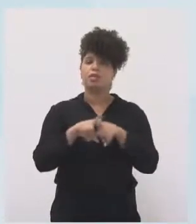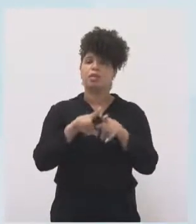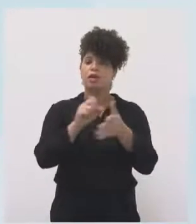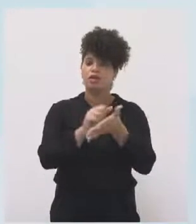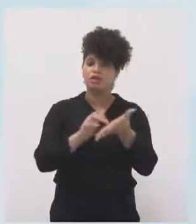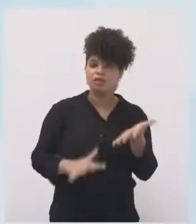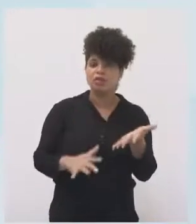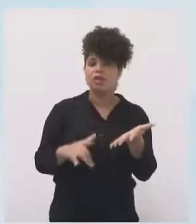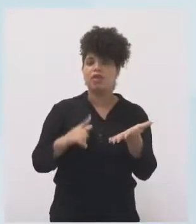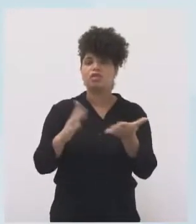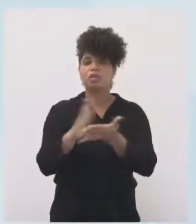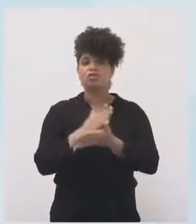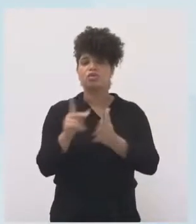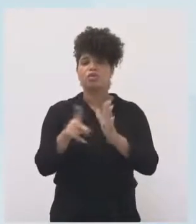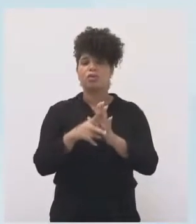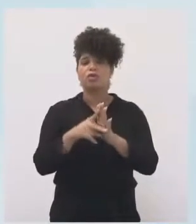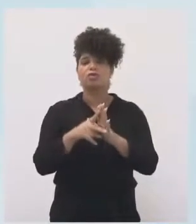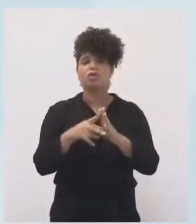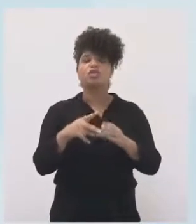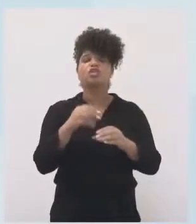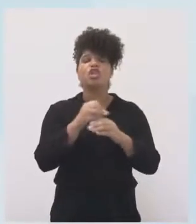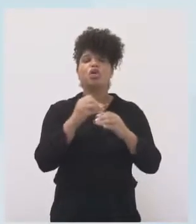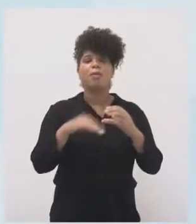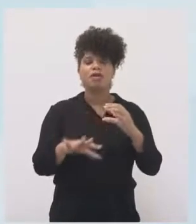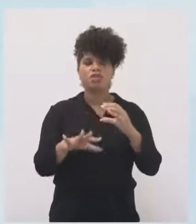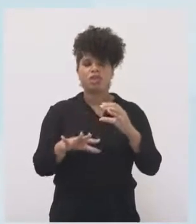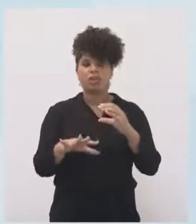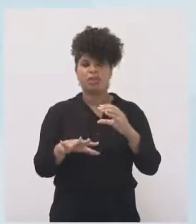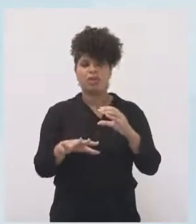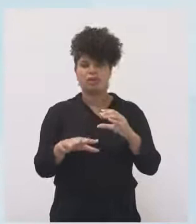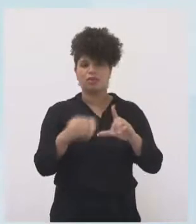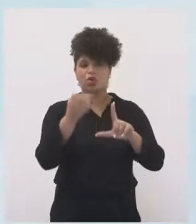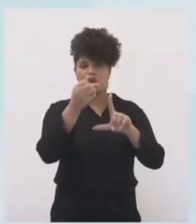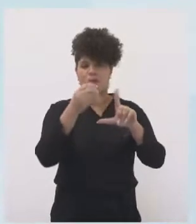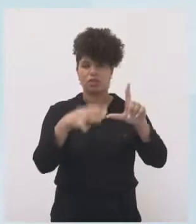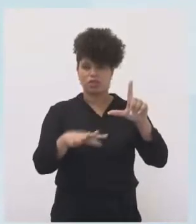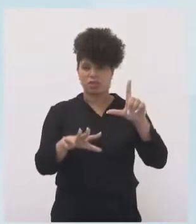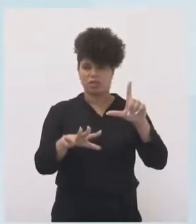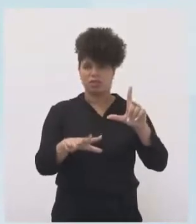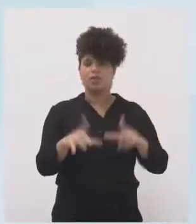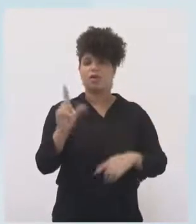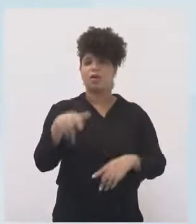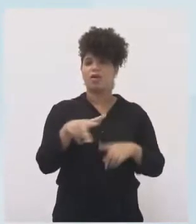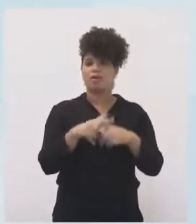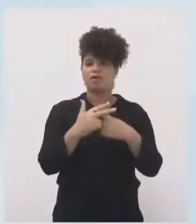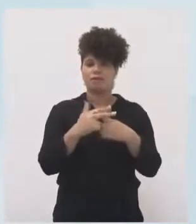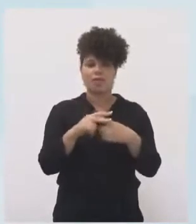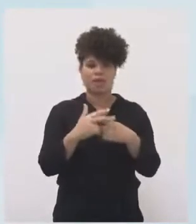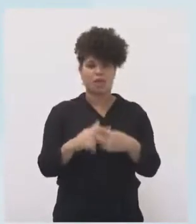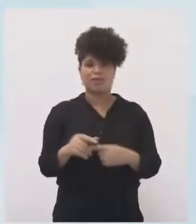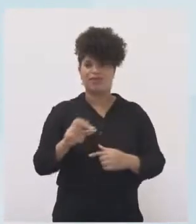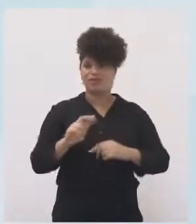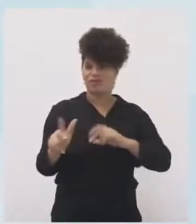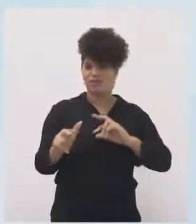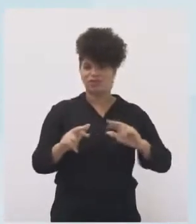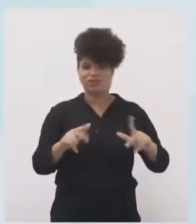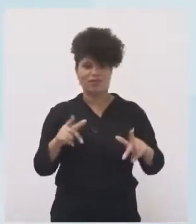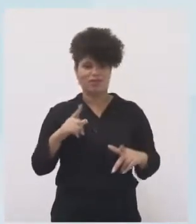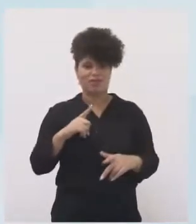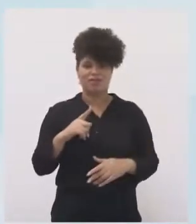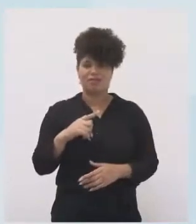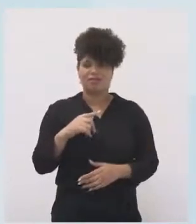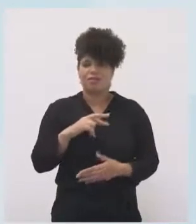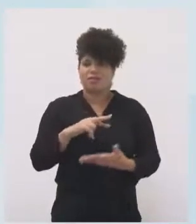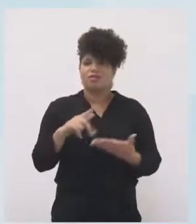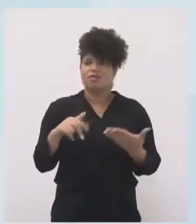Tarefas, recursos de compartilhamento, tem muita coisa legal no Canva para Educação. É uma ferramenta completamente diferenciada e é